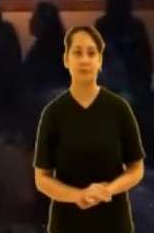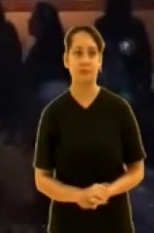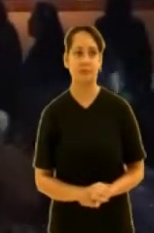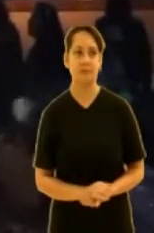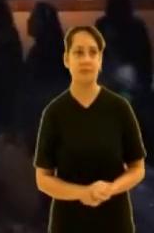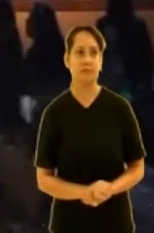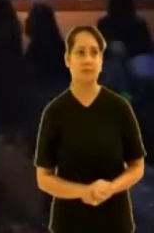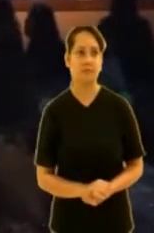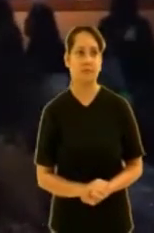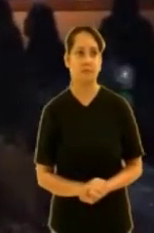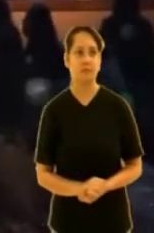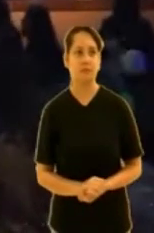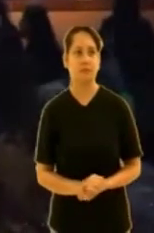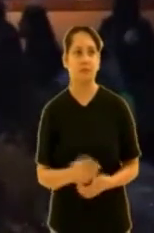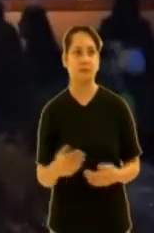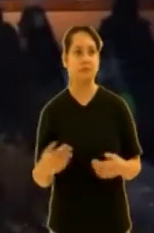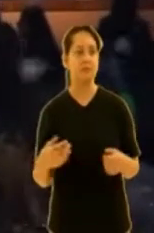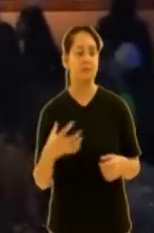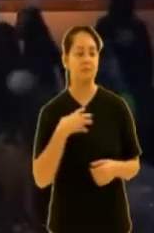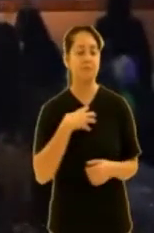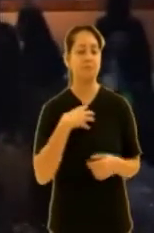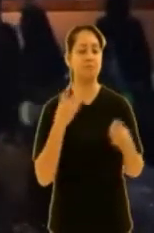Sente a música.